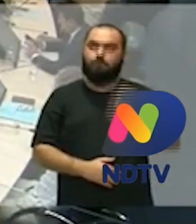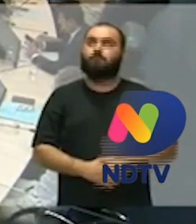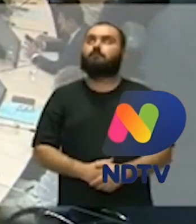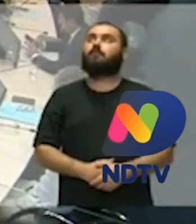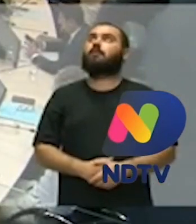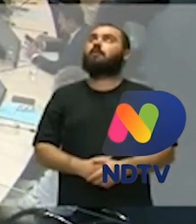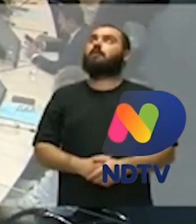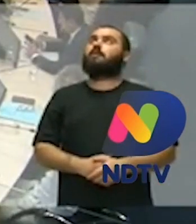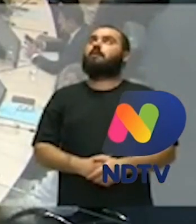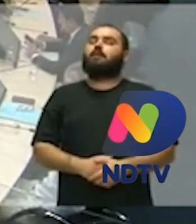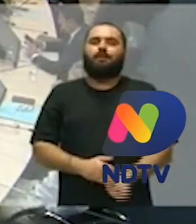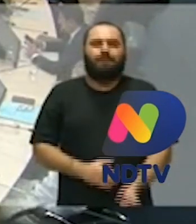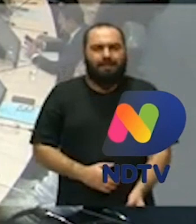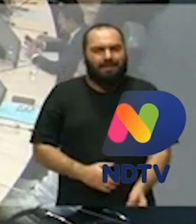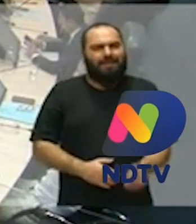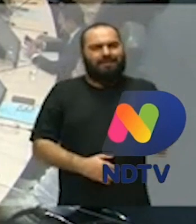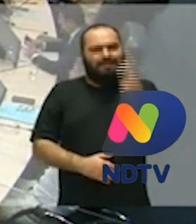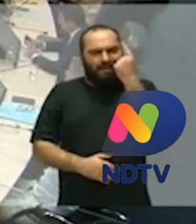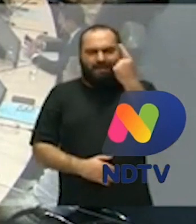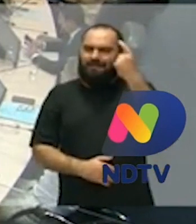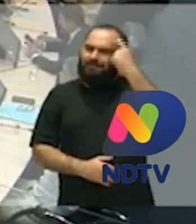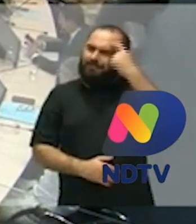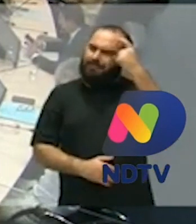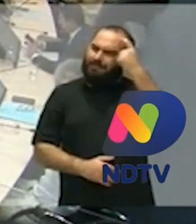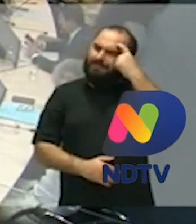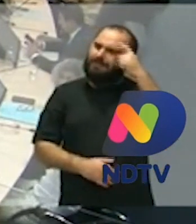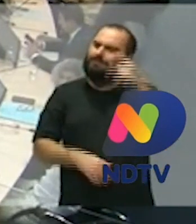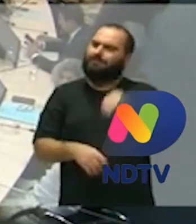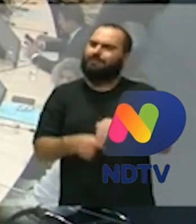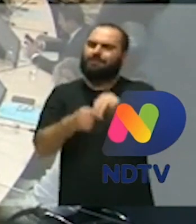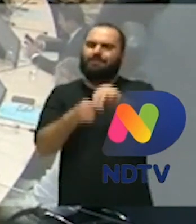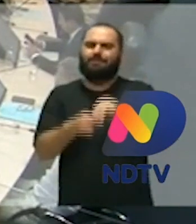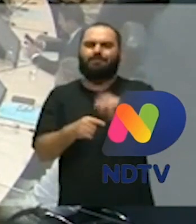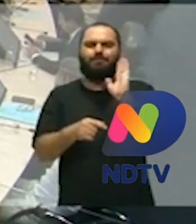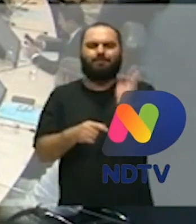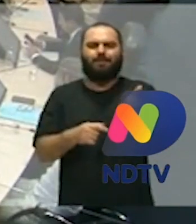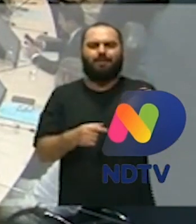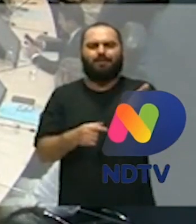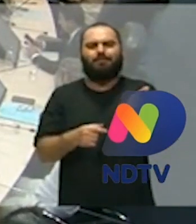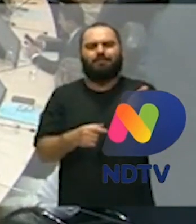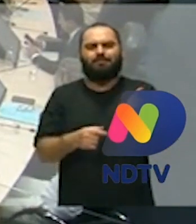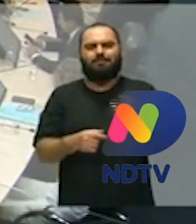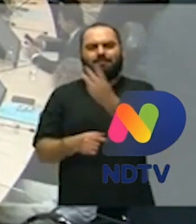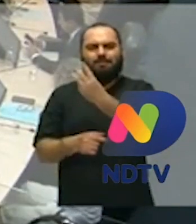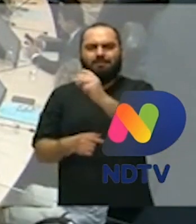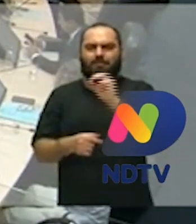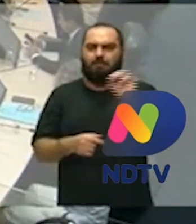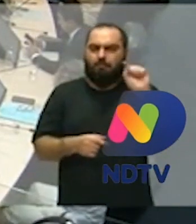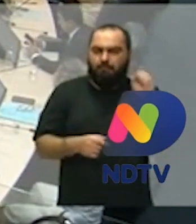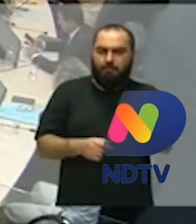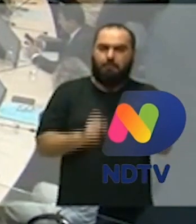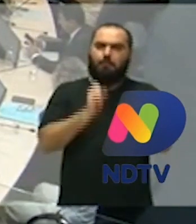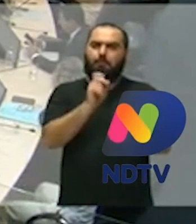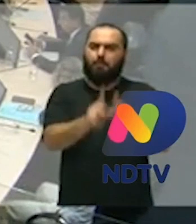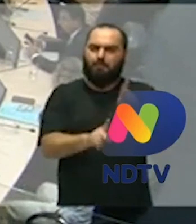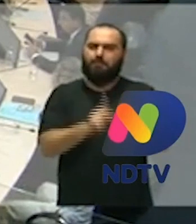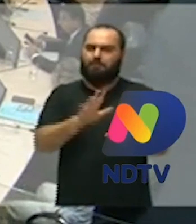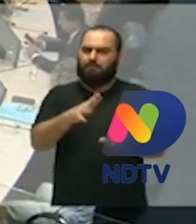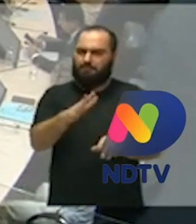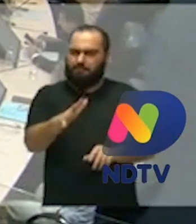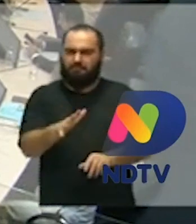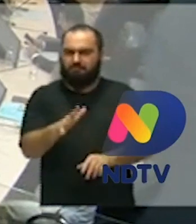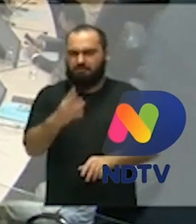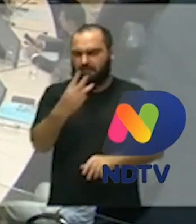parlamentar mista para tratar do assunto e também realizou Três audiências públicas para discussão do projeto